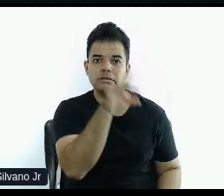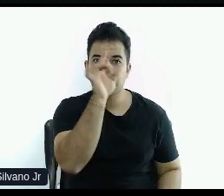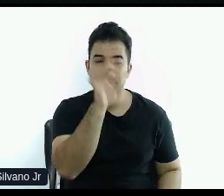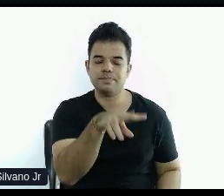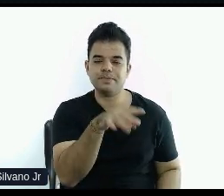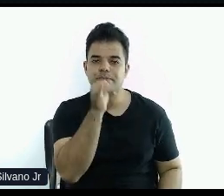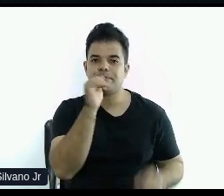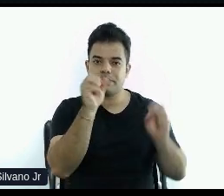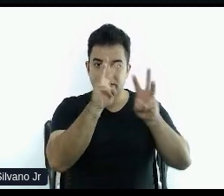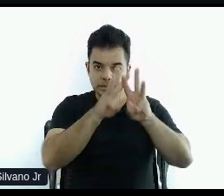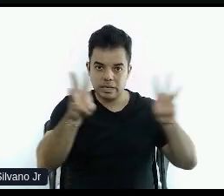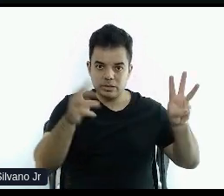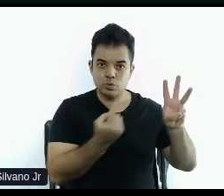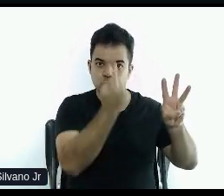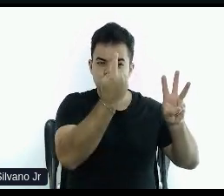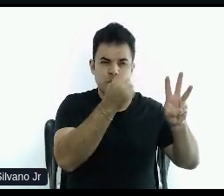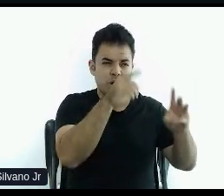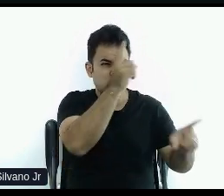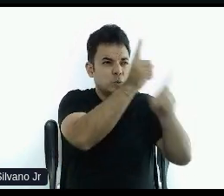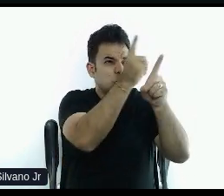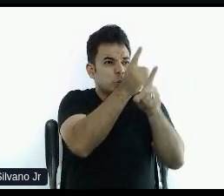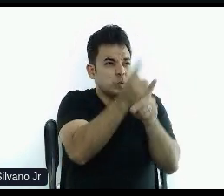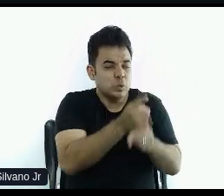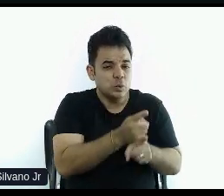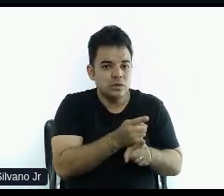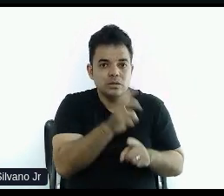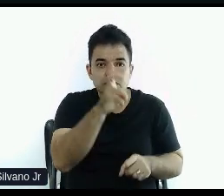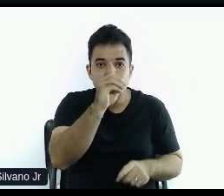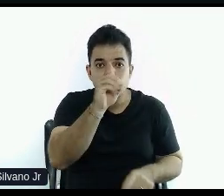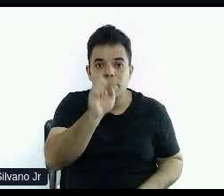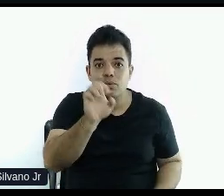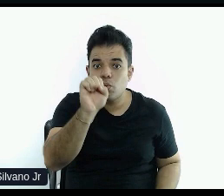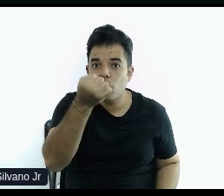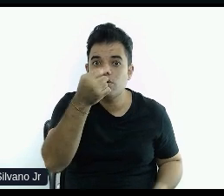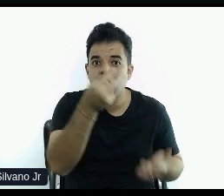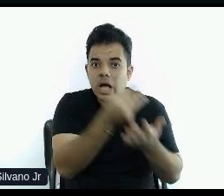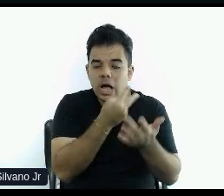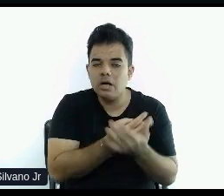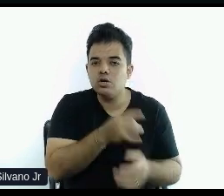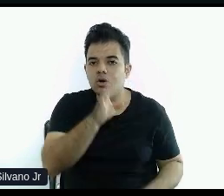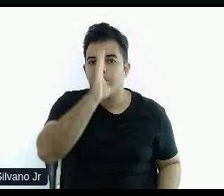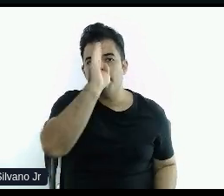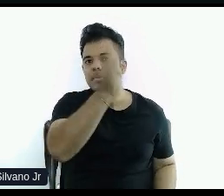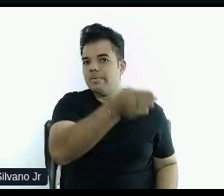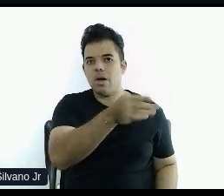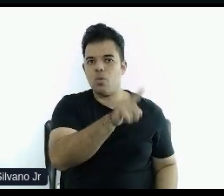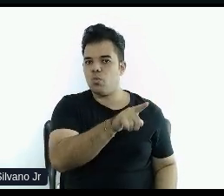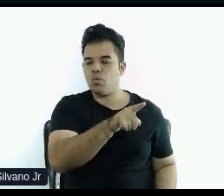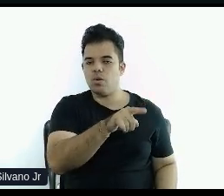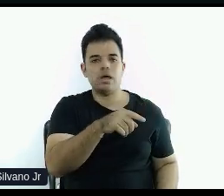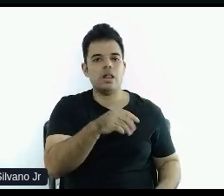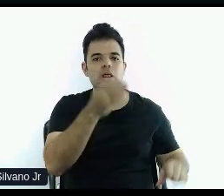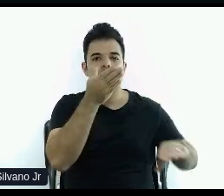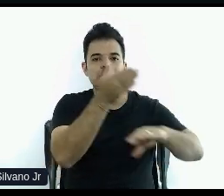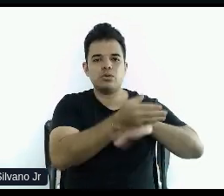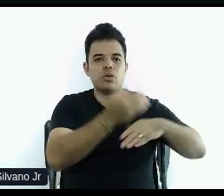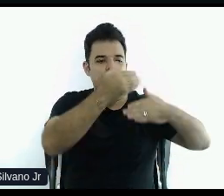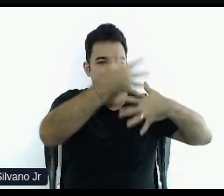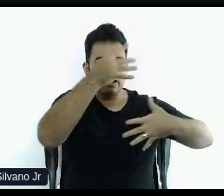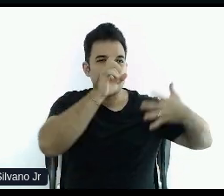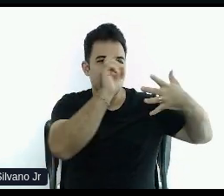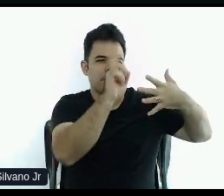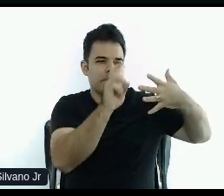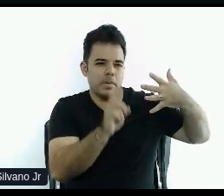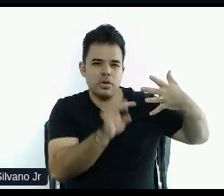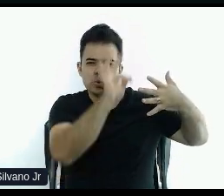avaliadas apenas páginas iniciais. A gente não entrou, nessas validações não foram feitas uma navegação em